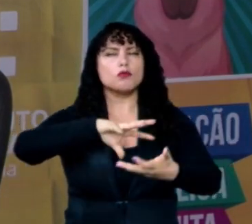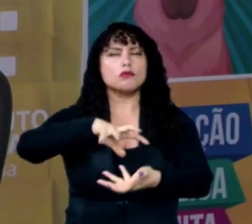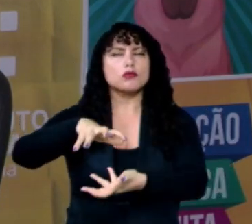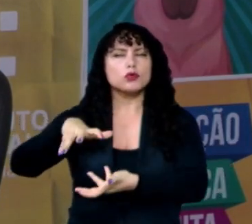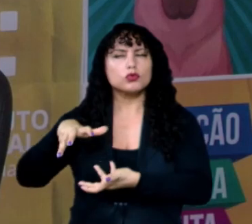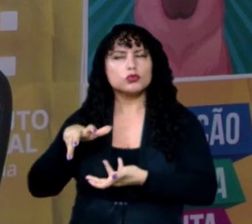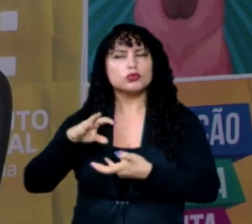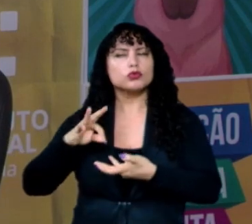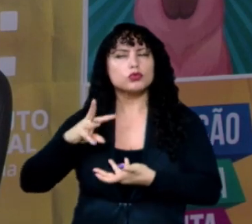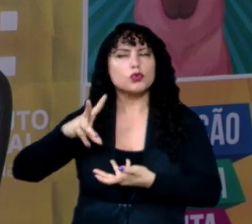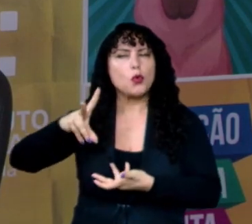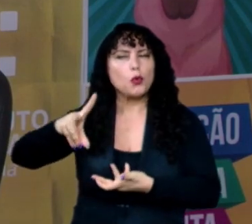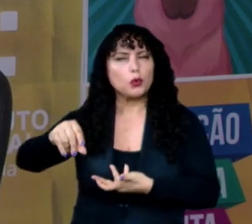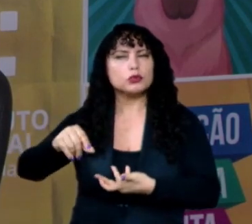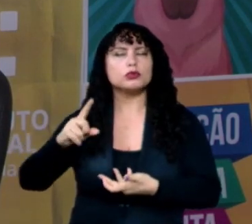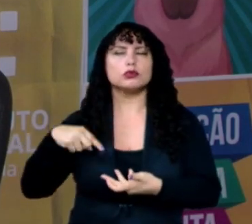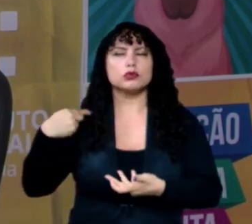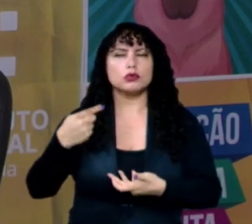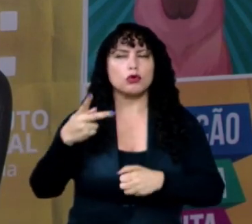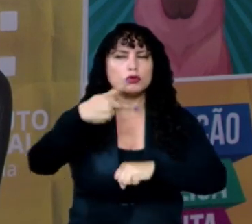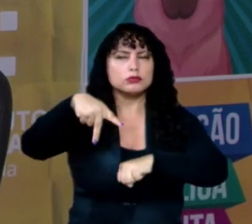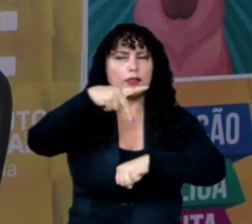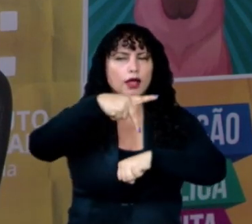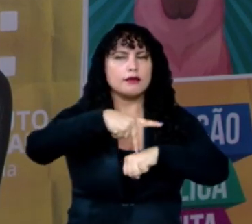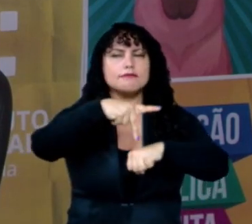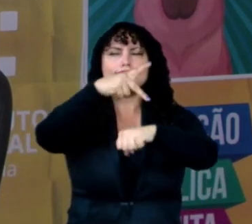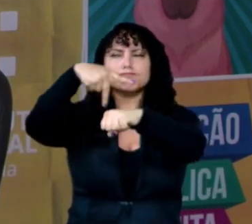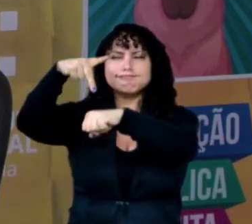né, do mundo todo, ou seja, todos os países